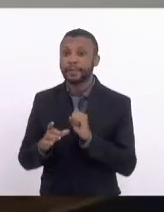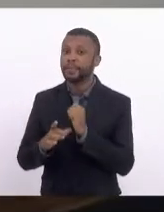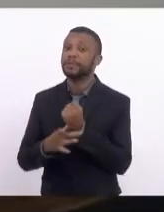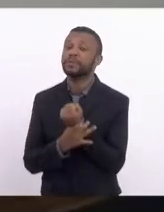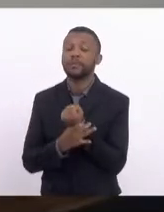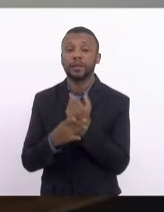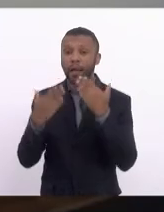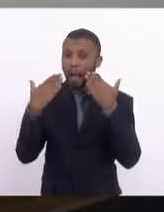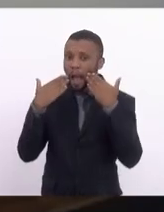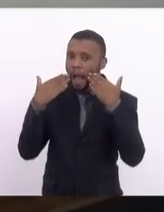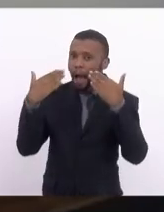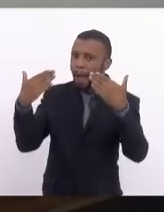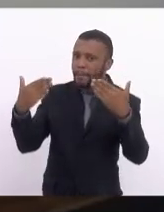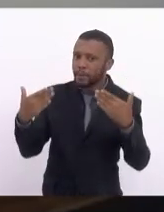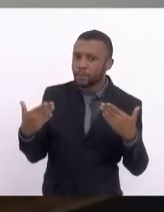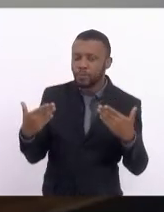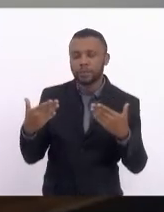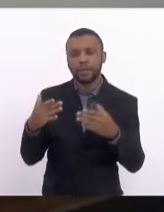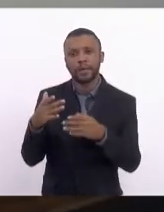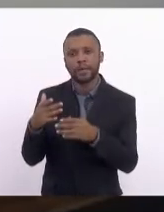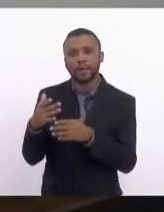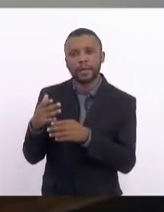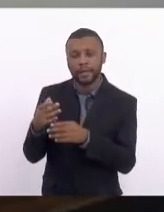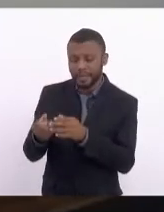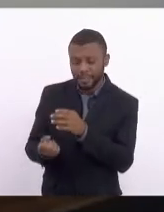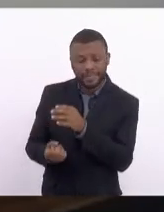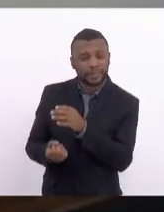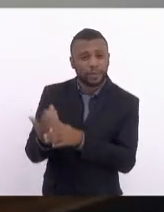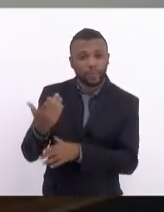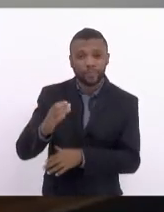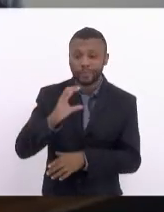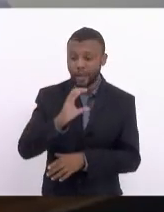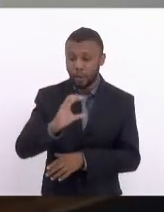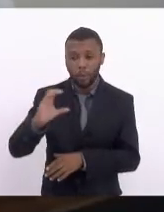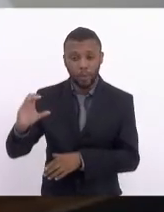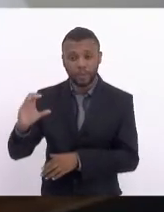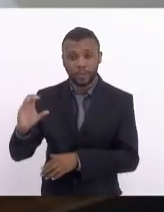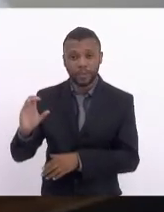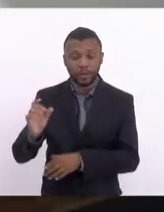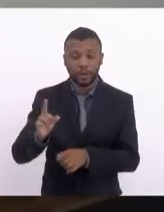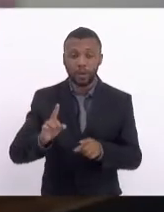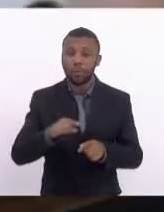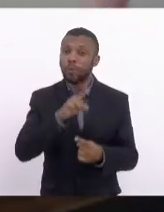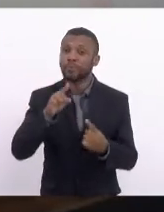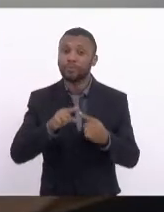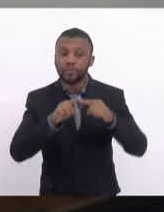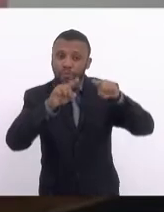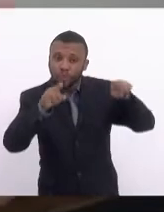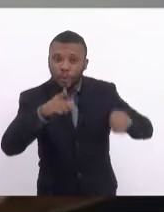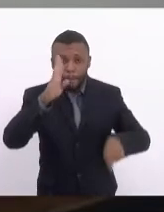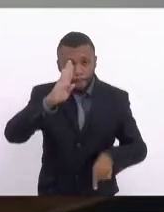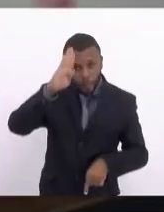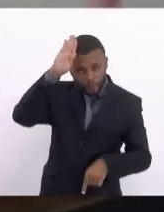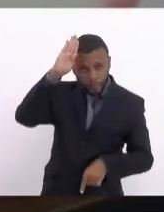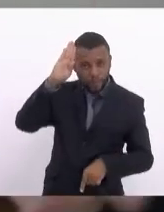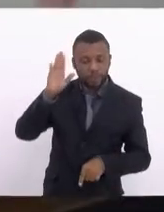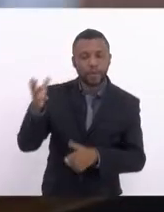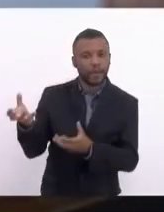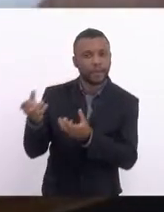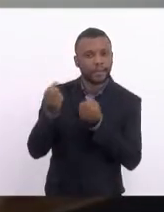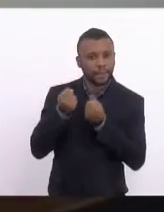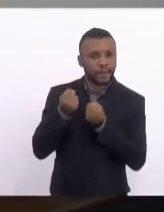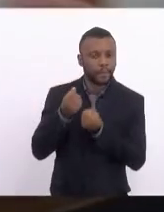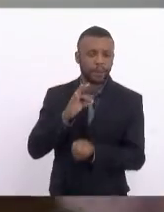contas para que os bombeiros recebam a gratificação. E por determinação do Estado, por